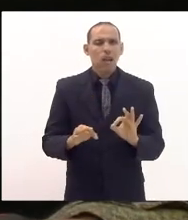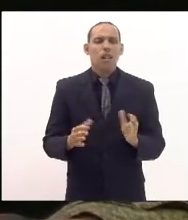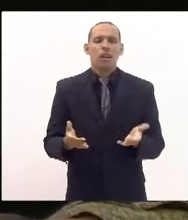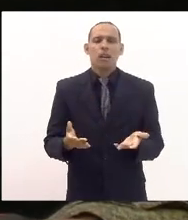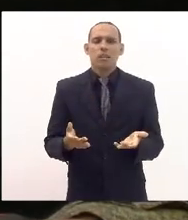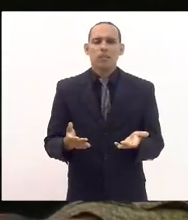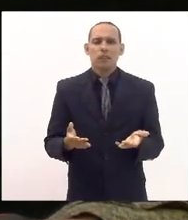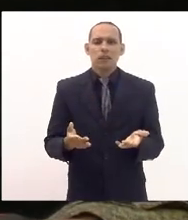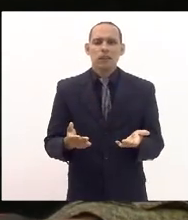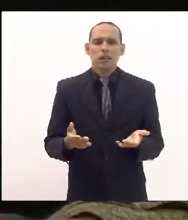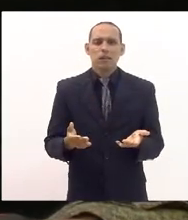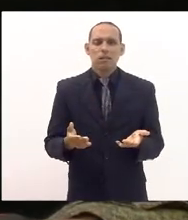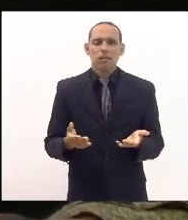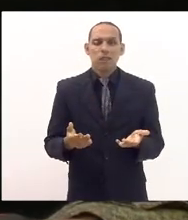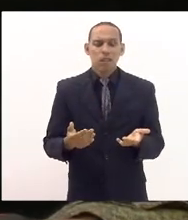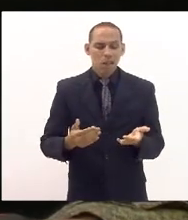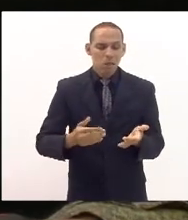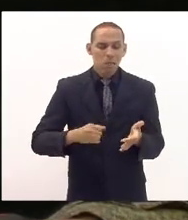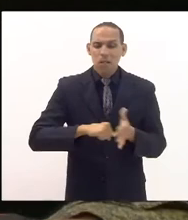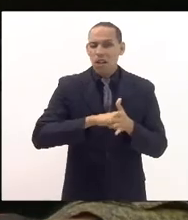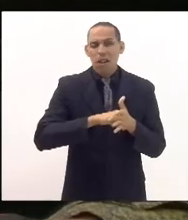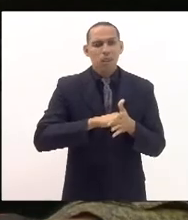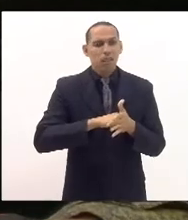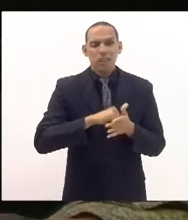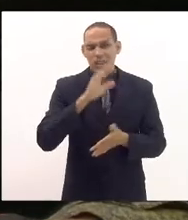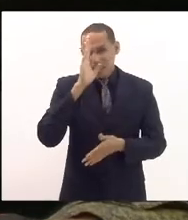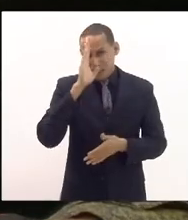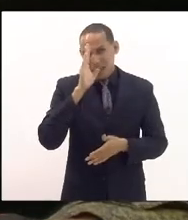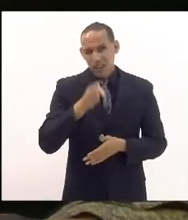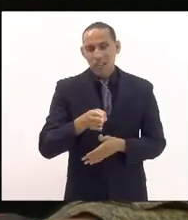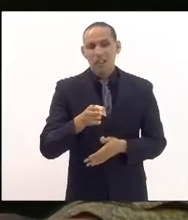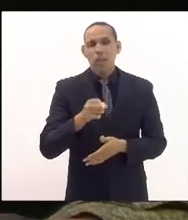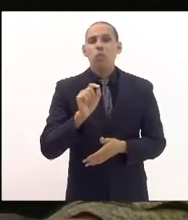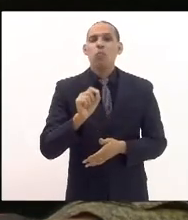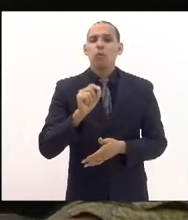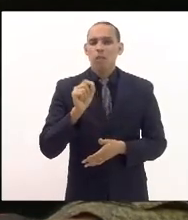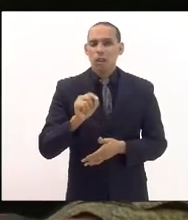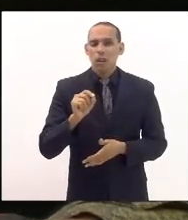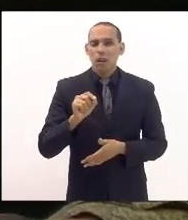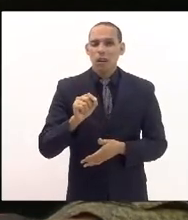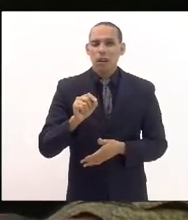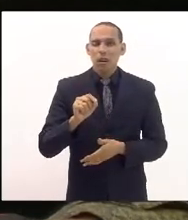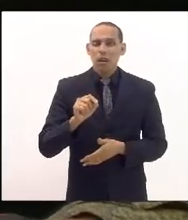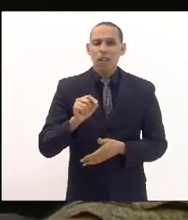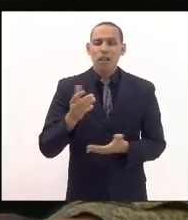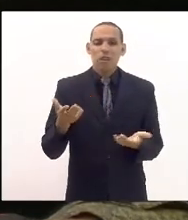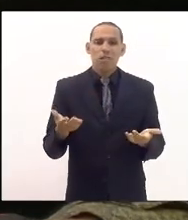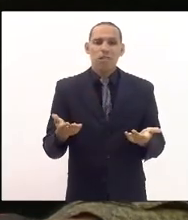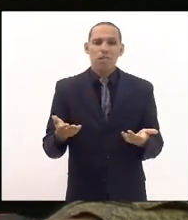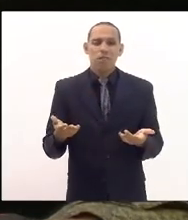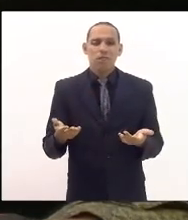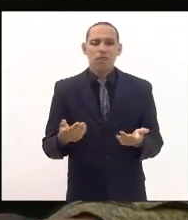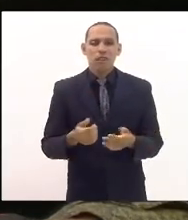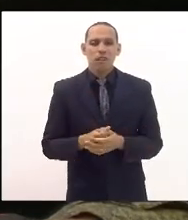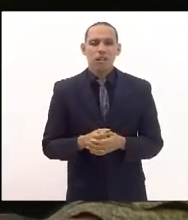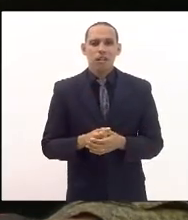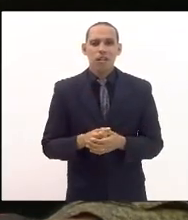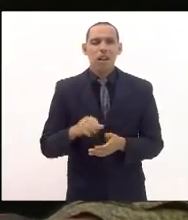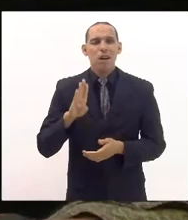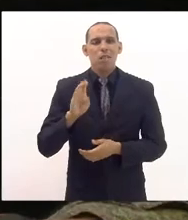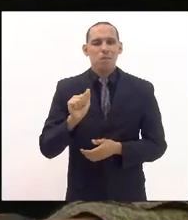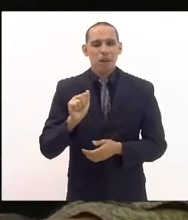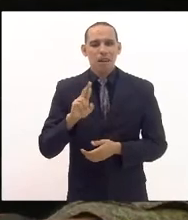é isso impacta diretamente nas quedas né do chamados das